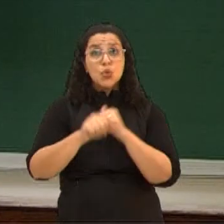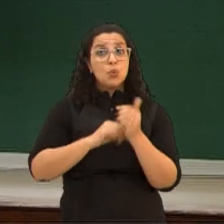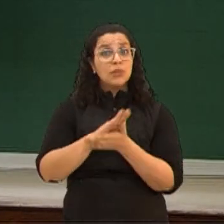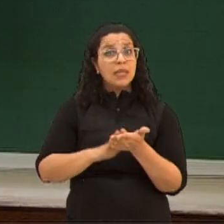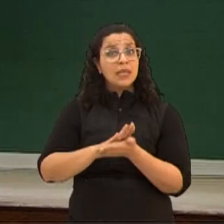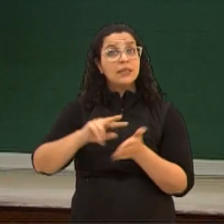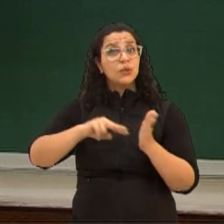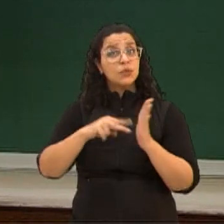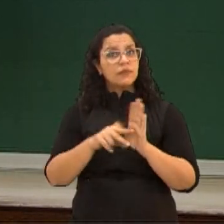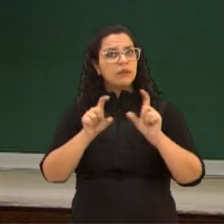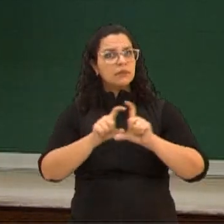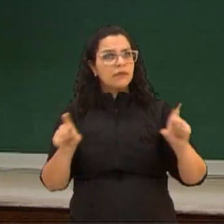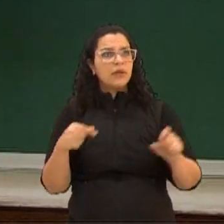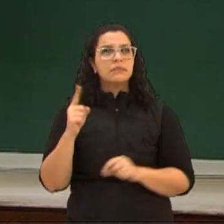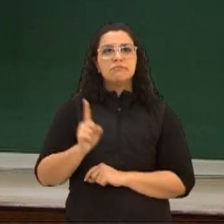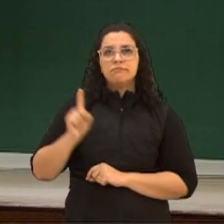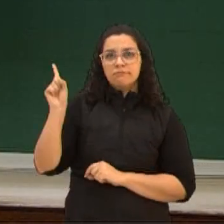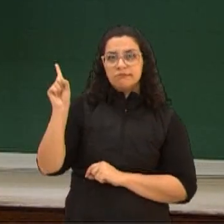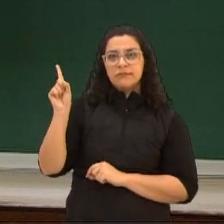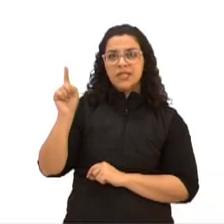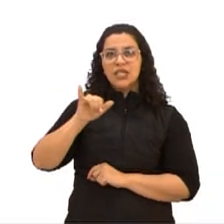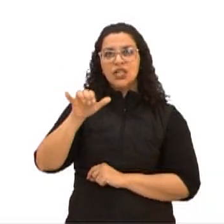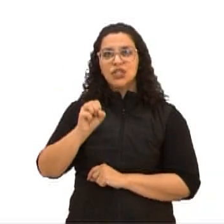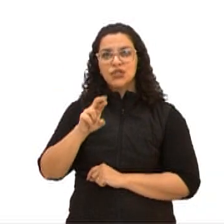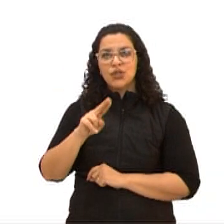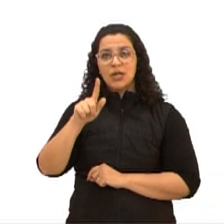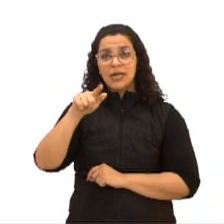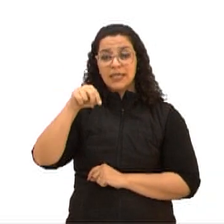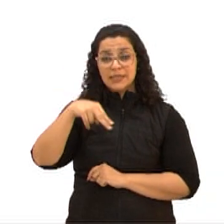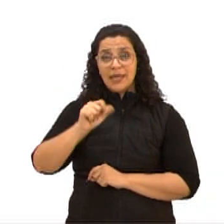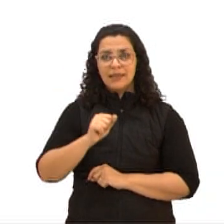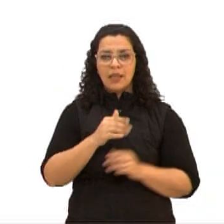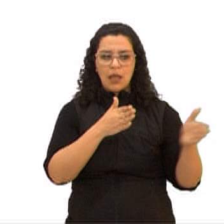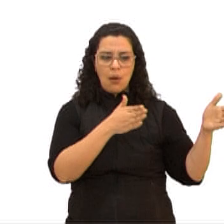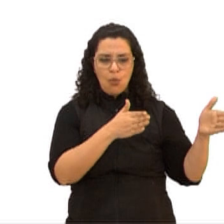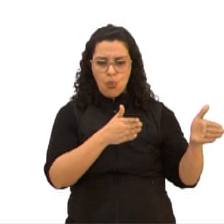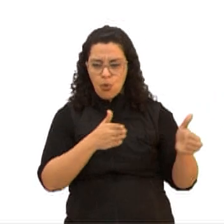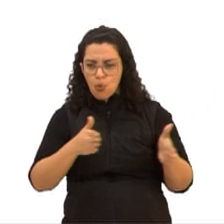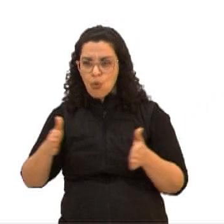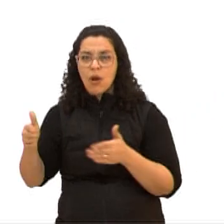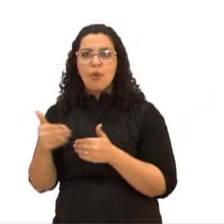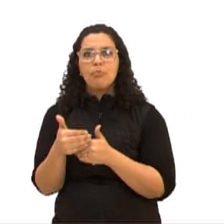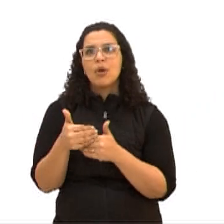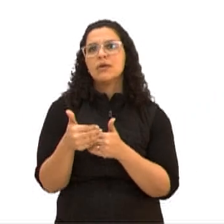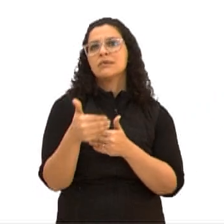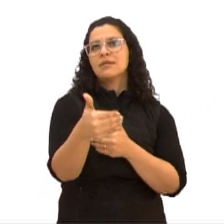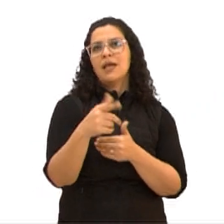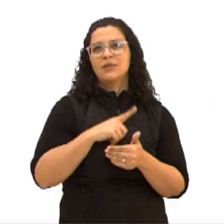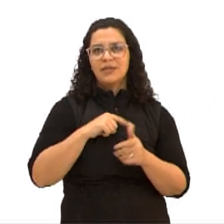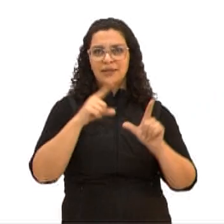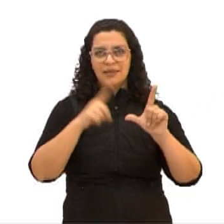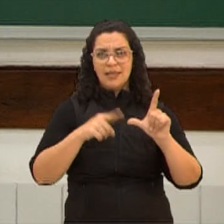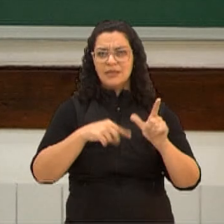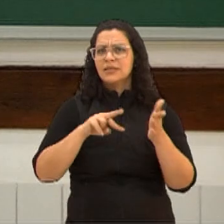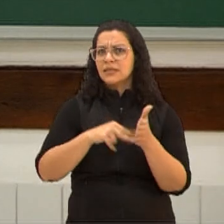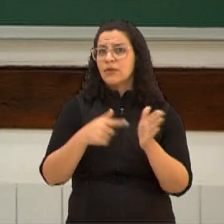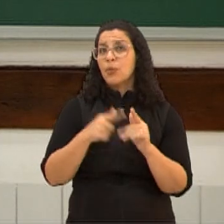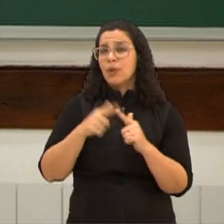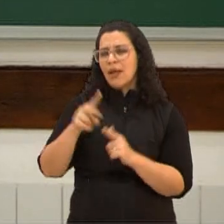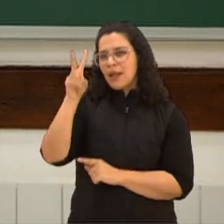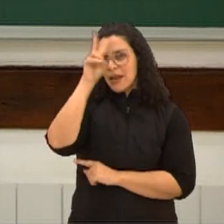o sentido? Trouxe para vocês como resposta a jornada. Então, a jornada das letras.